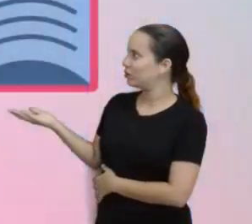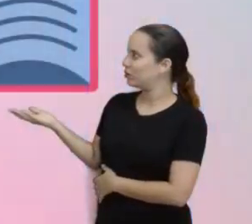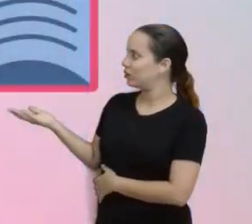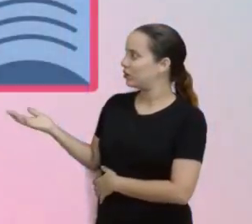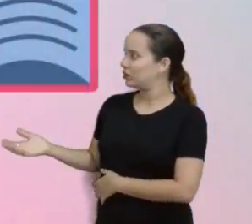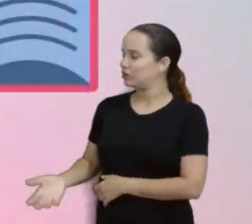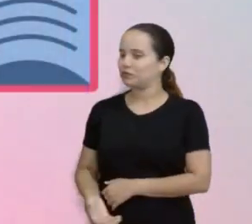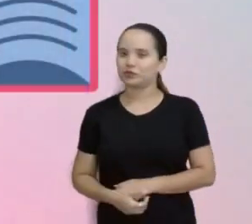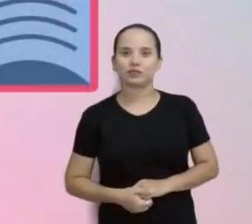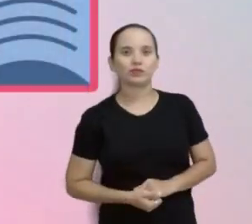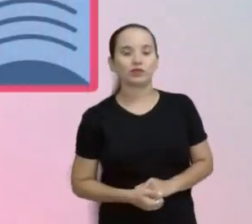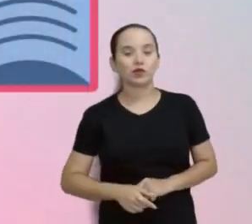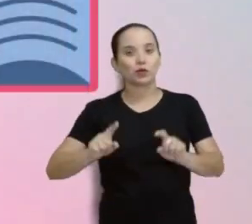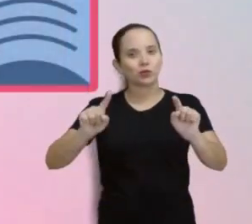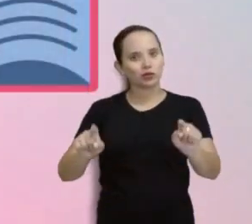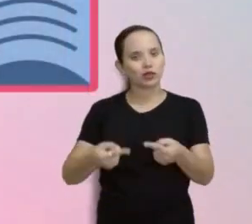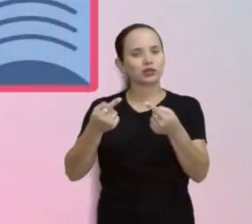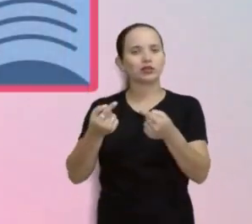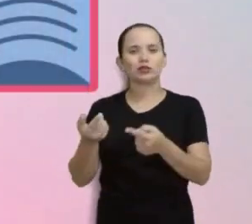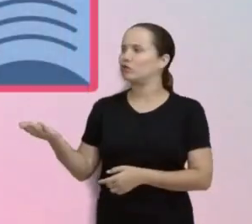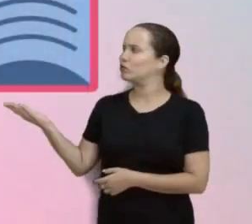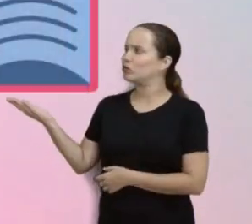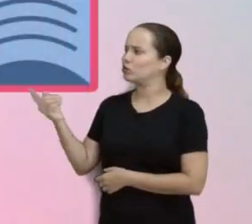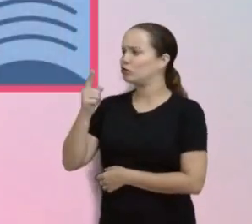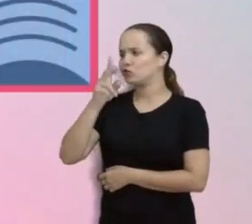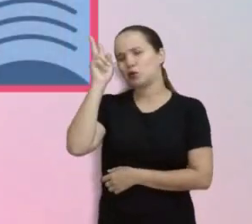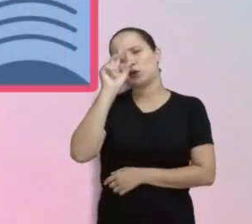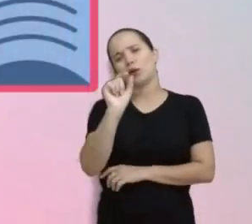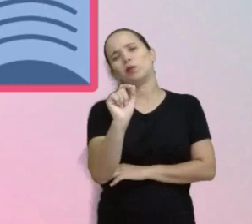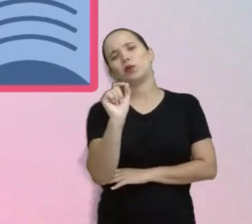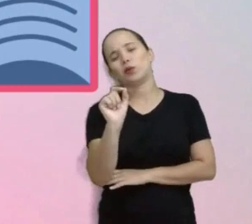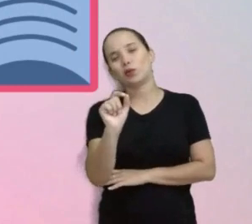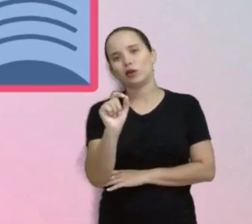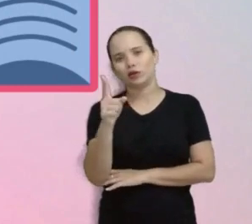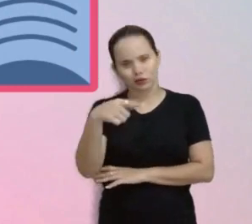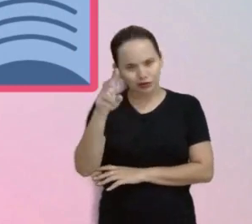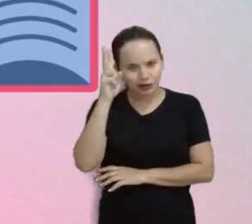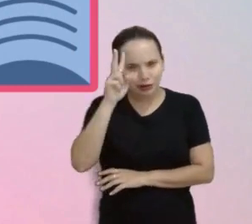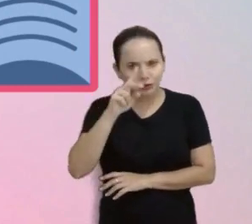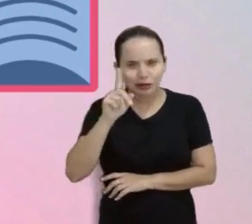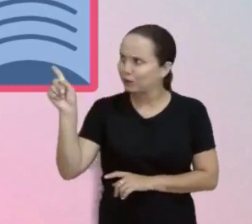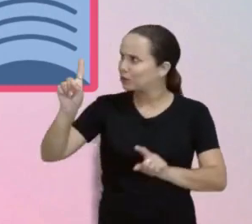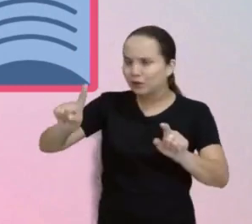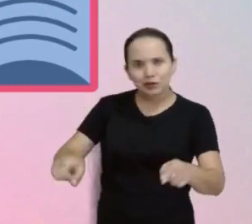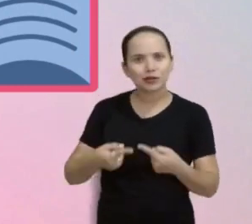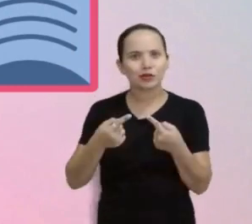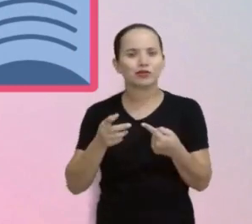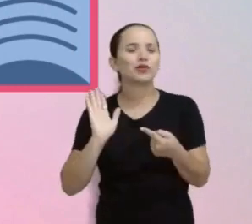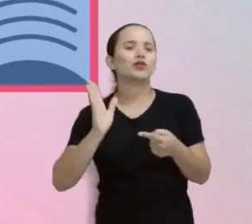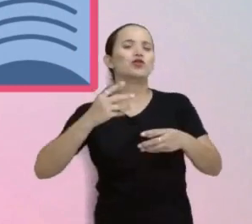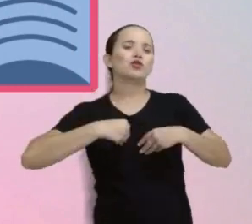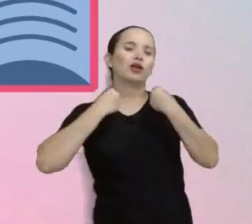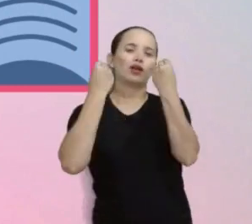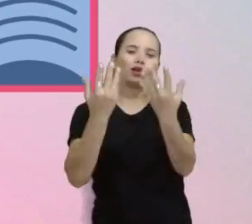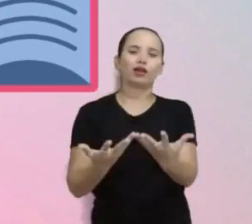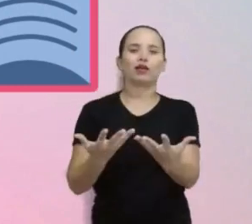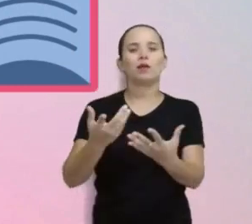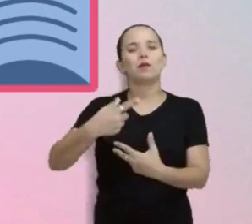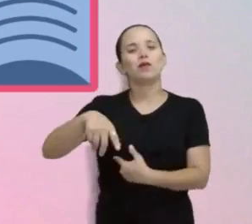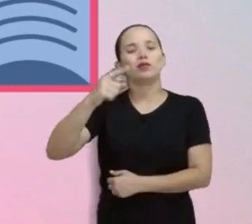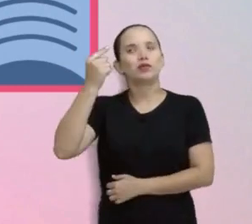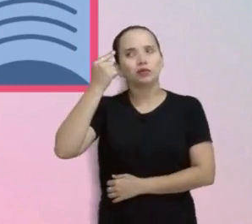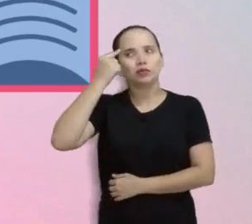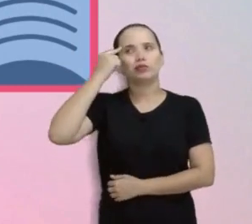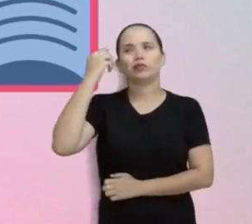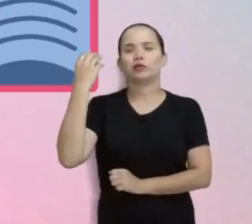aí na tela. TikTok, o que é que você lembra? Vocês lembram do desafio que a gente passou para vocês, falando aí do